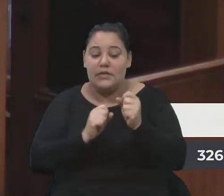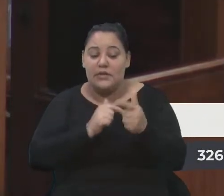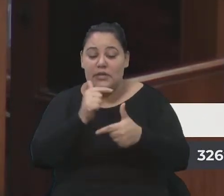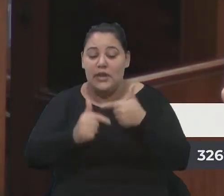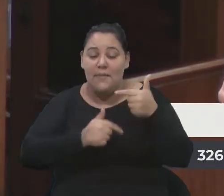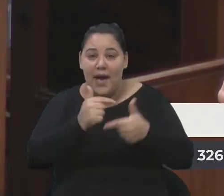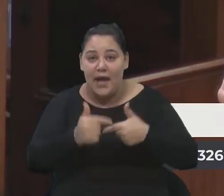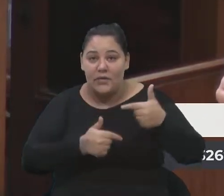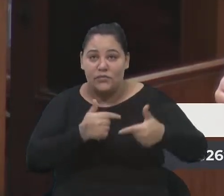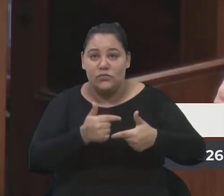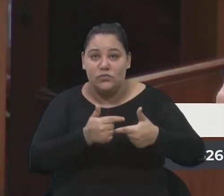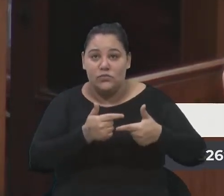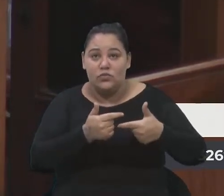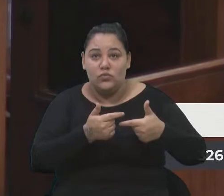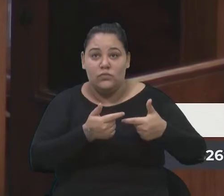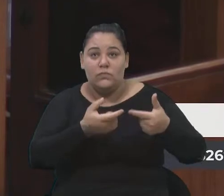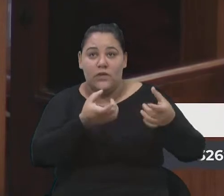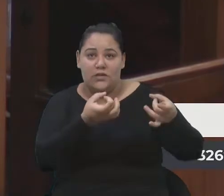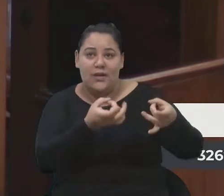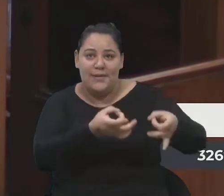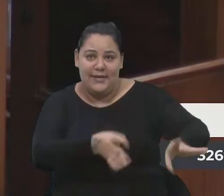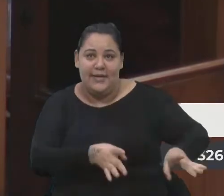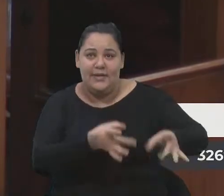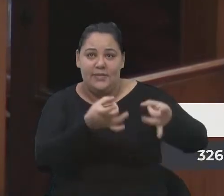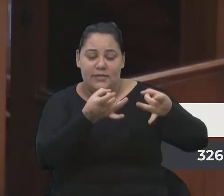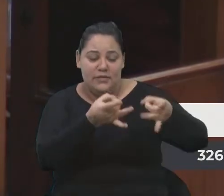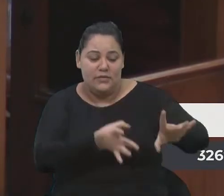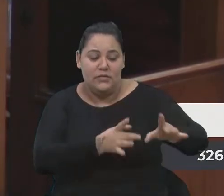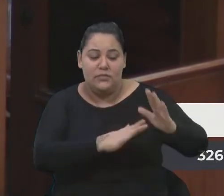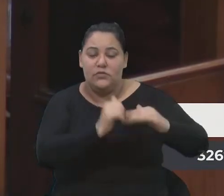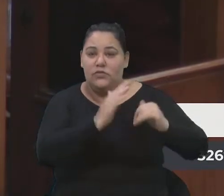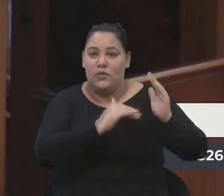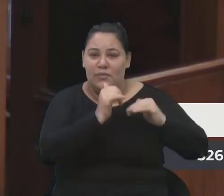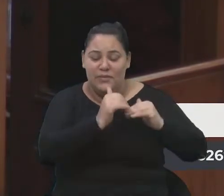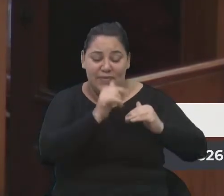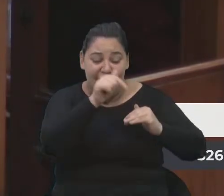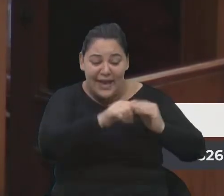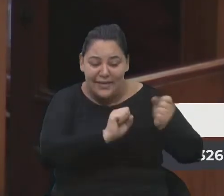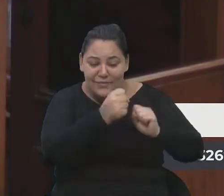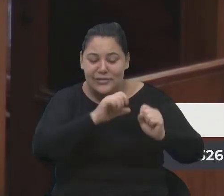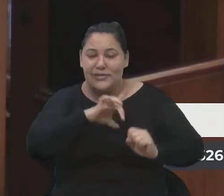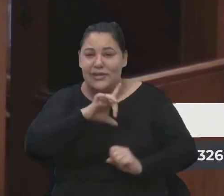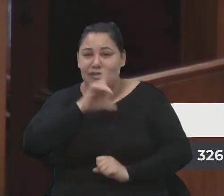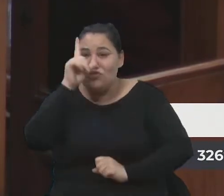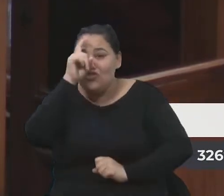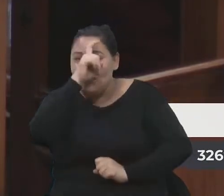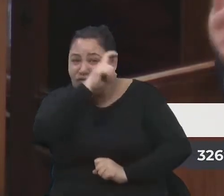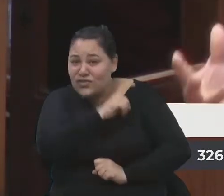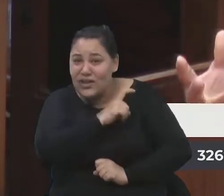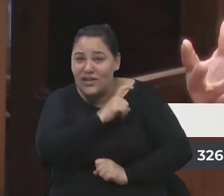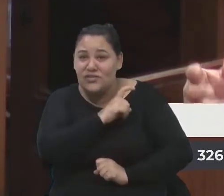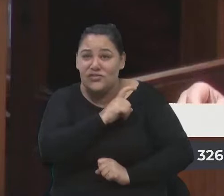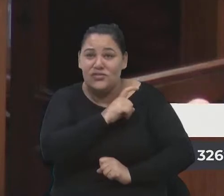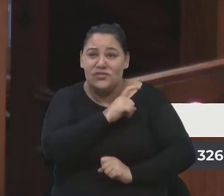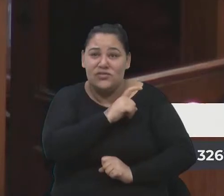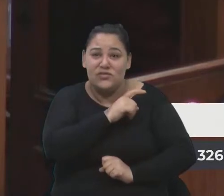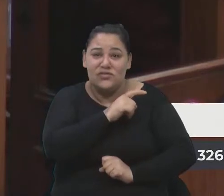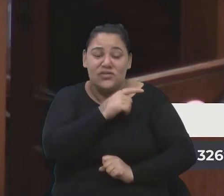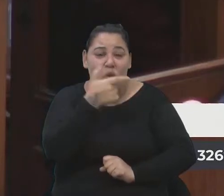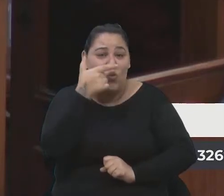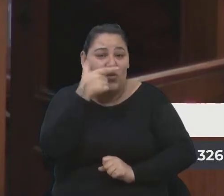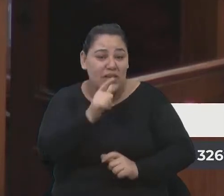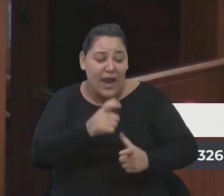com entulho, e essas empresas estão com extremas dificuldades para poder expandir o seu